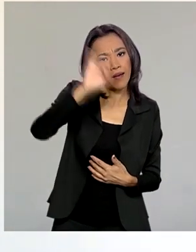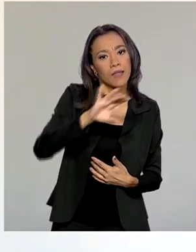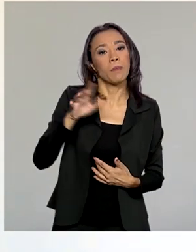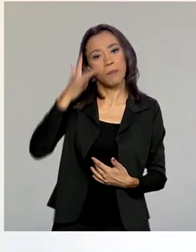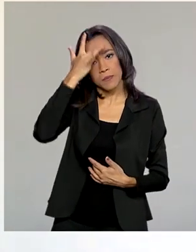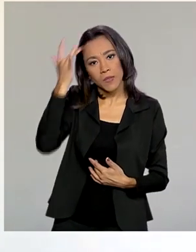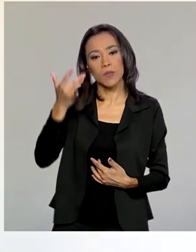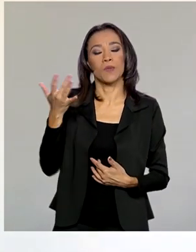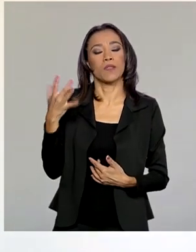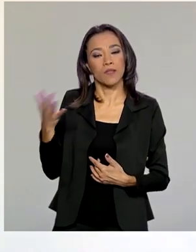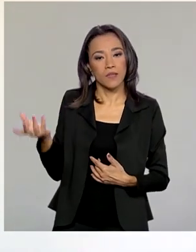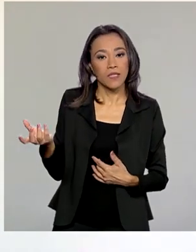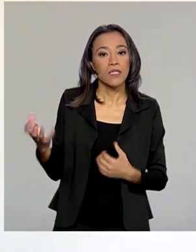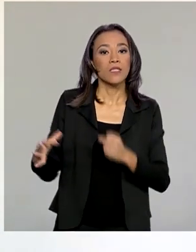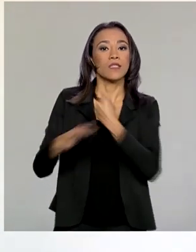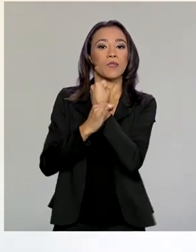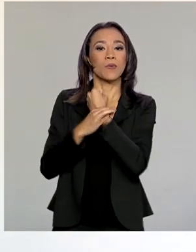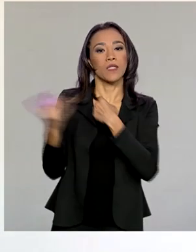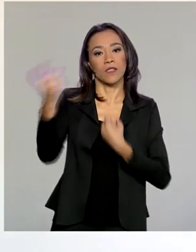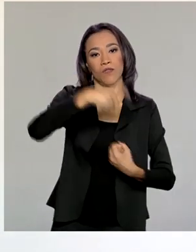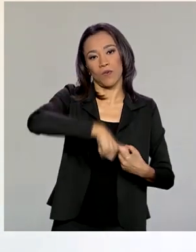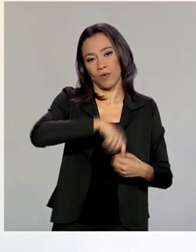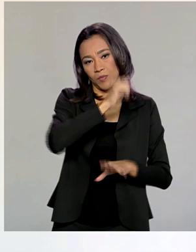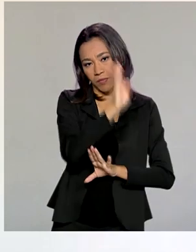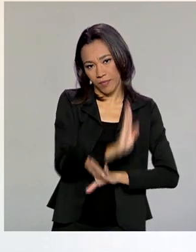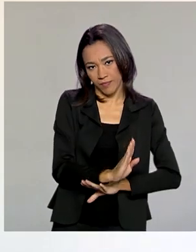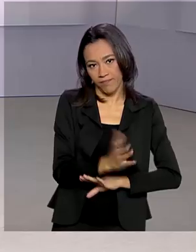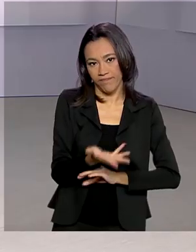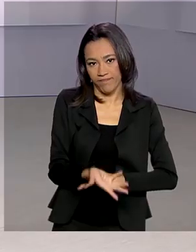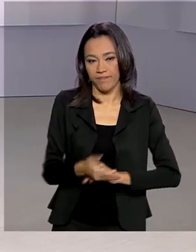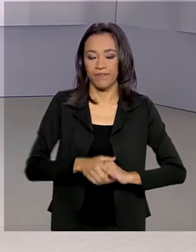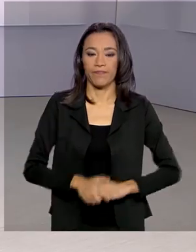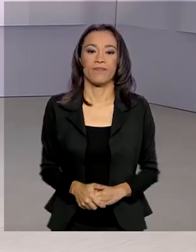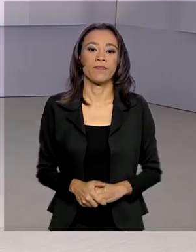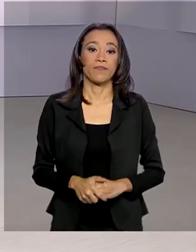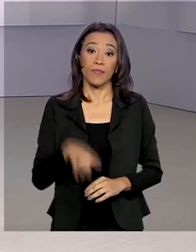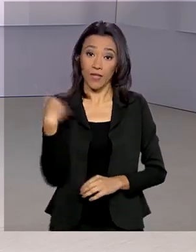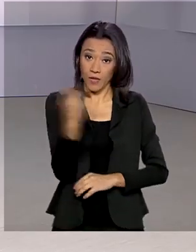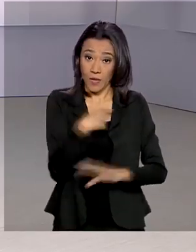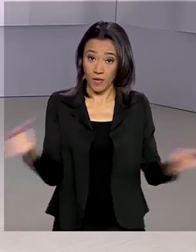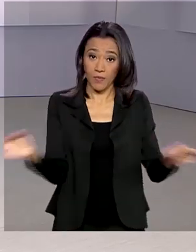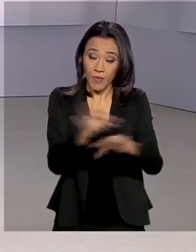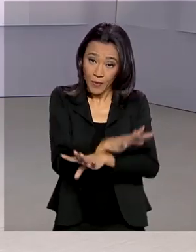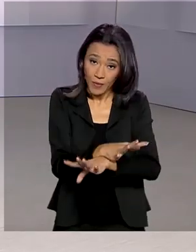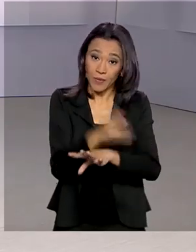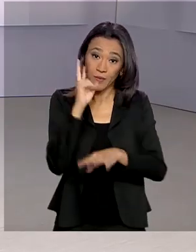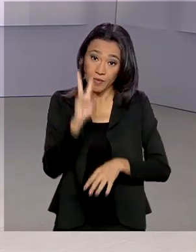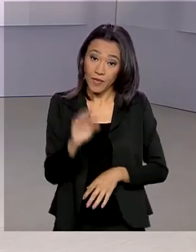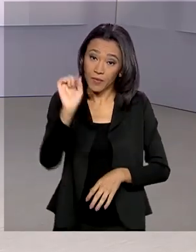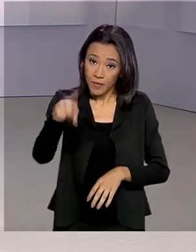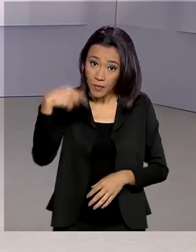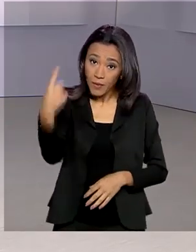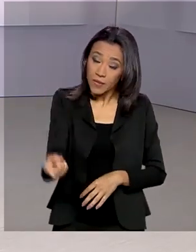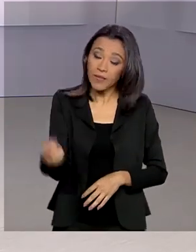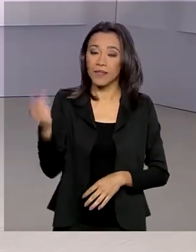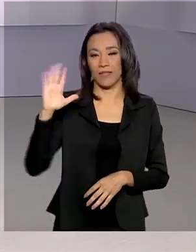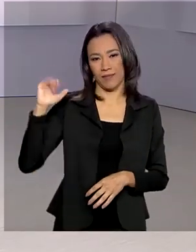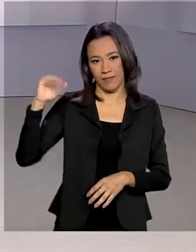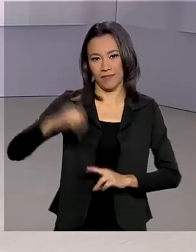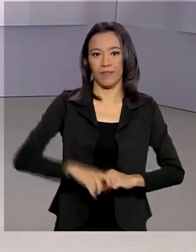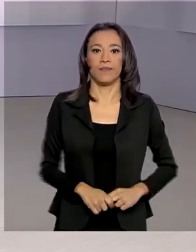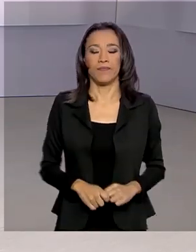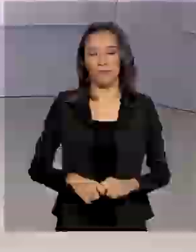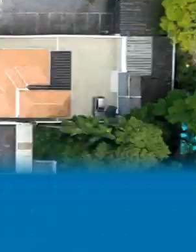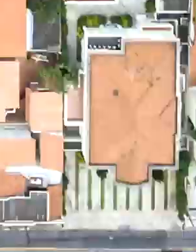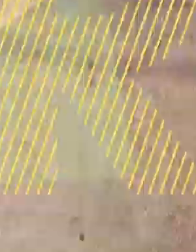esteja em segurança no nosso território nacional. A gente fica por aqui. Nos vemos na próxima edição. Até lá!